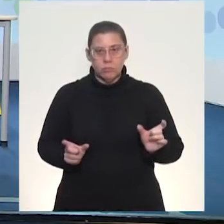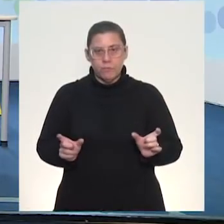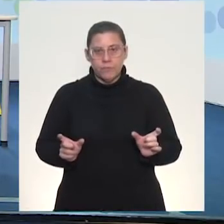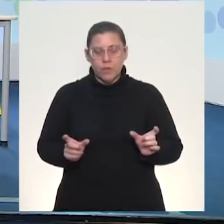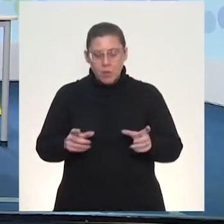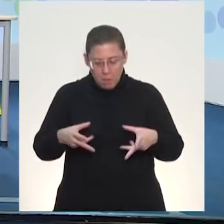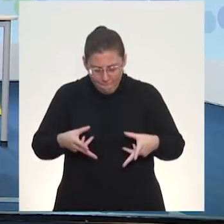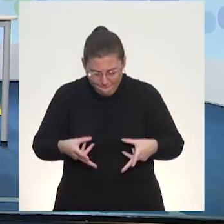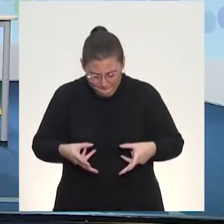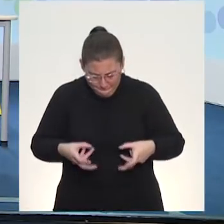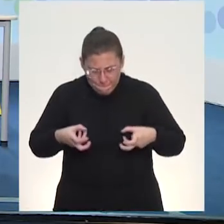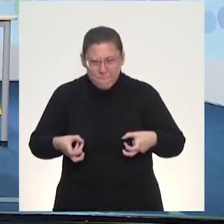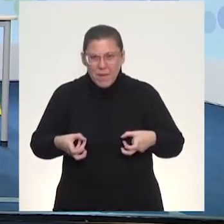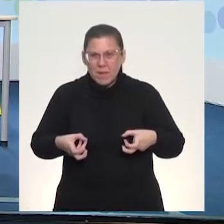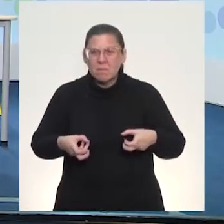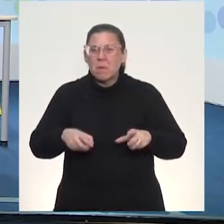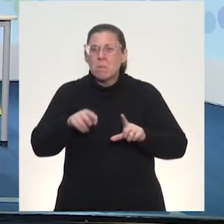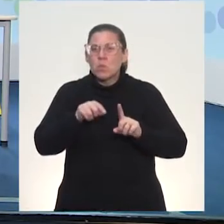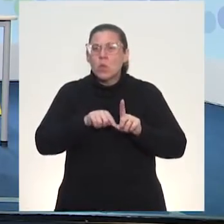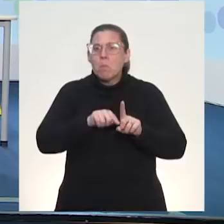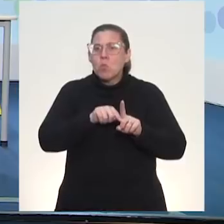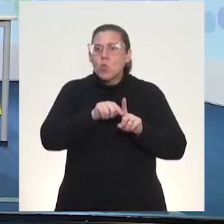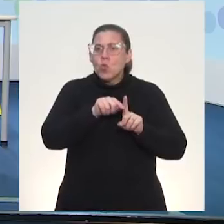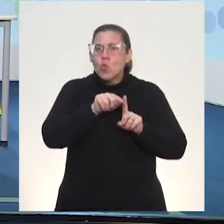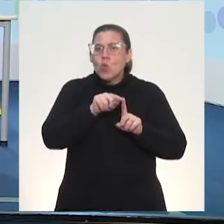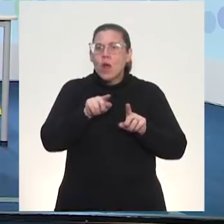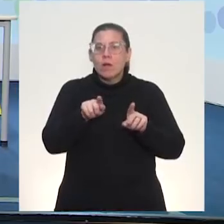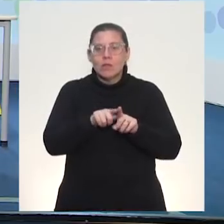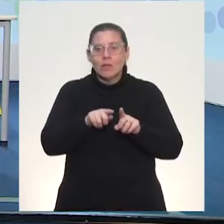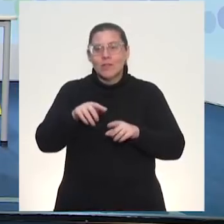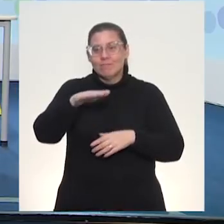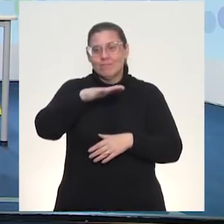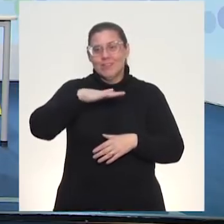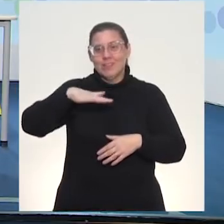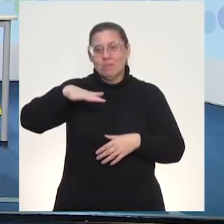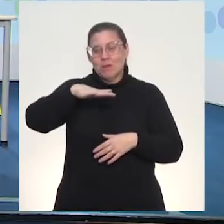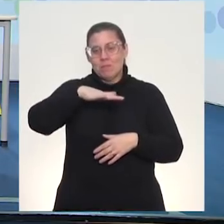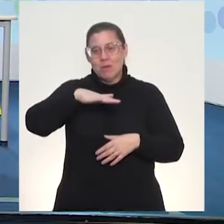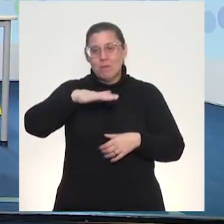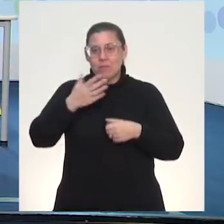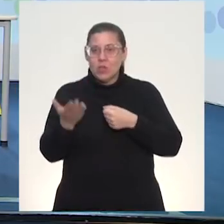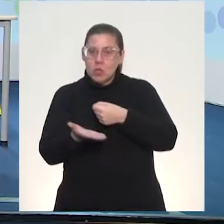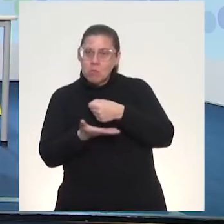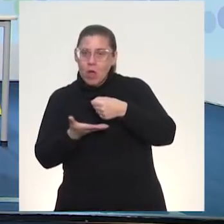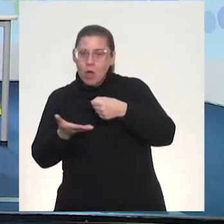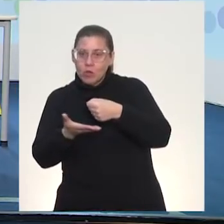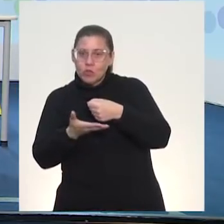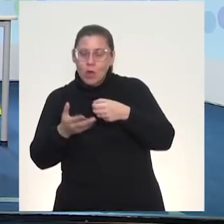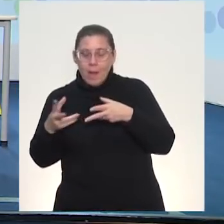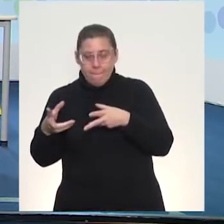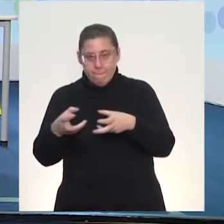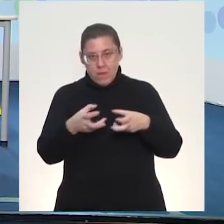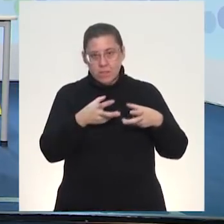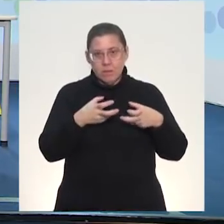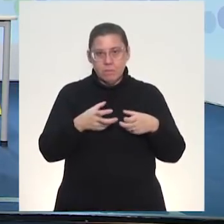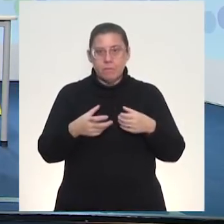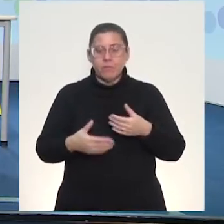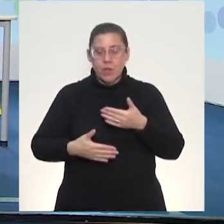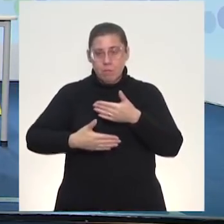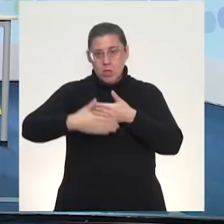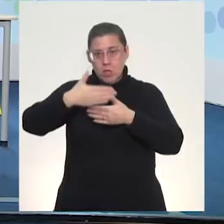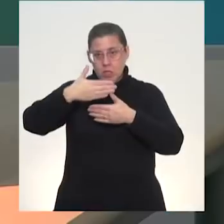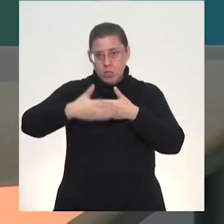interior delas, a gente vai poder observar a temperatura na superfície. Lembrando que eu pintei a caixinha, a face dela de preto, para que